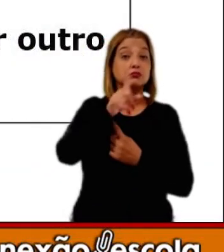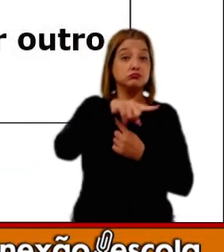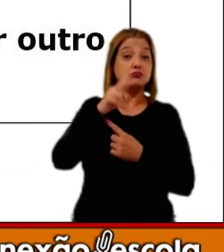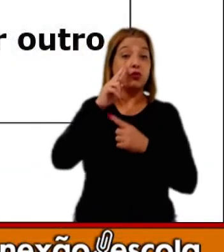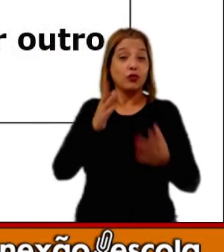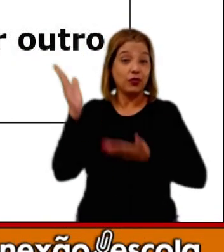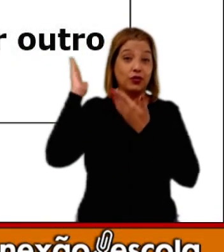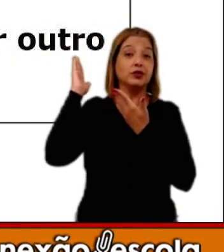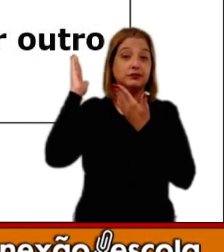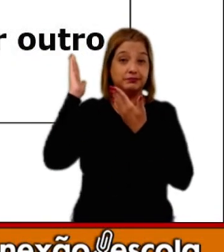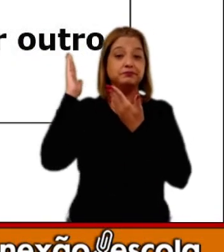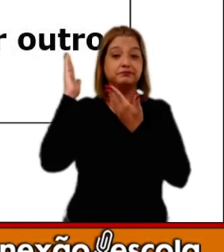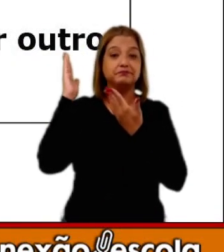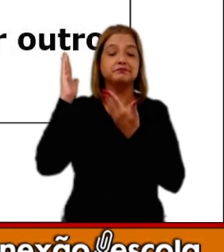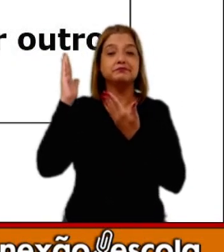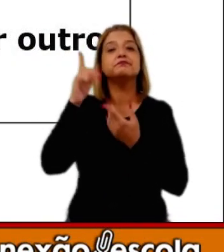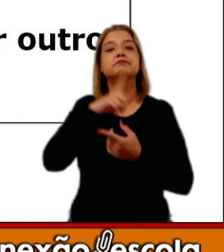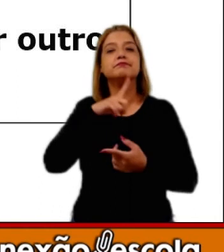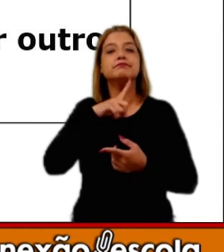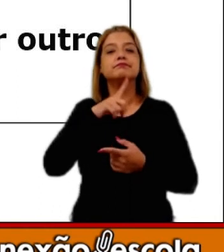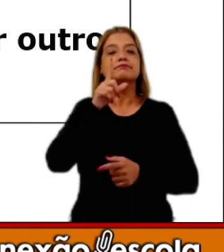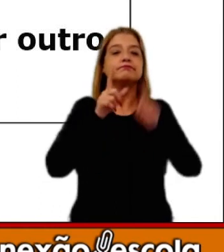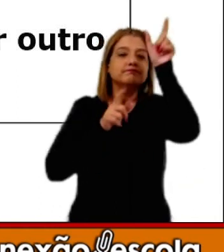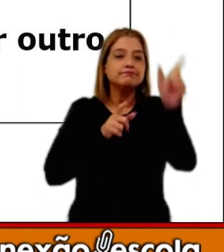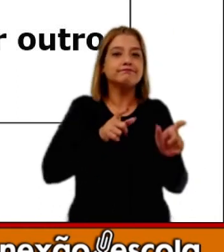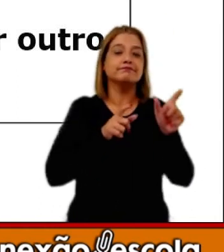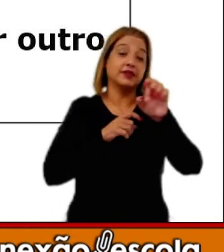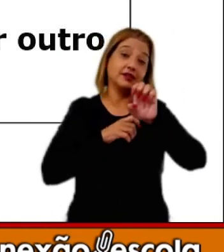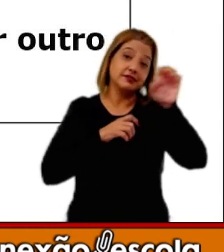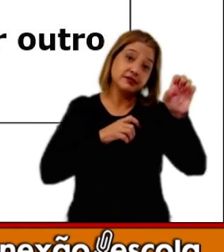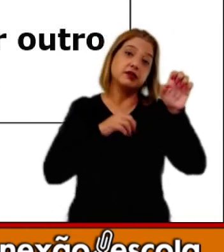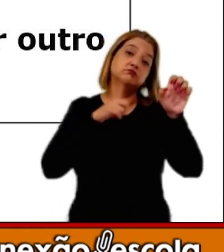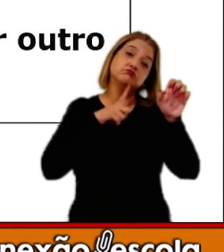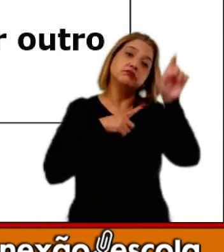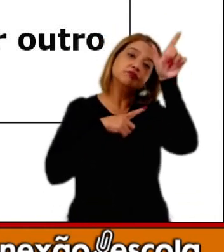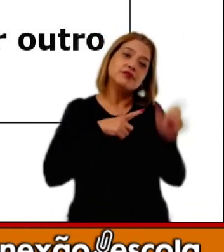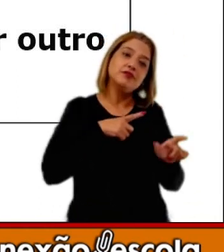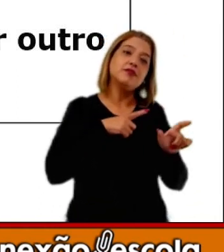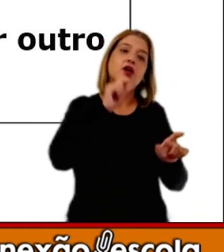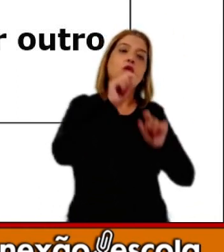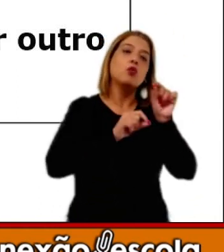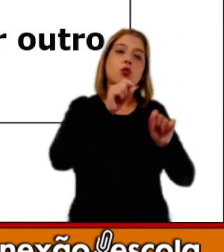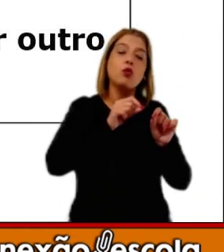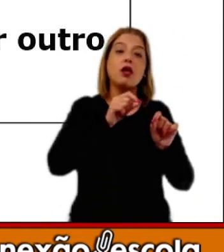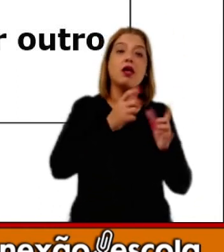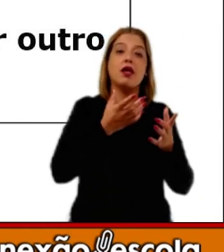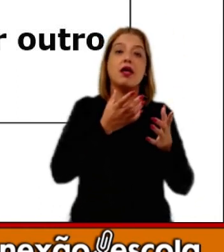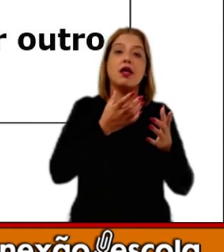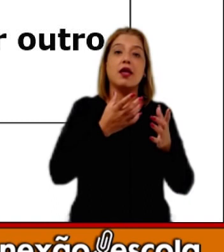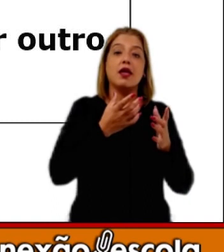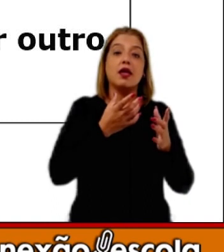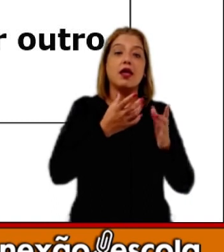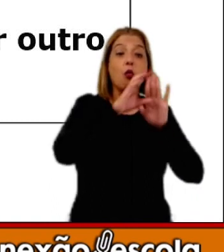observar aí no quadro é na coluna da esquerda que eu tenho a categoria né e ao lado